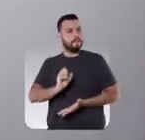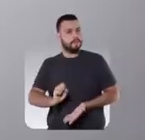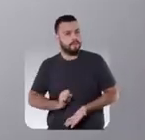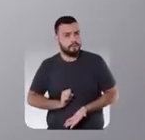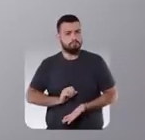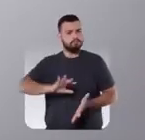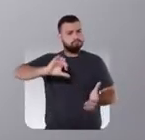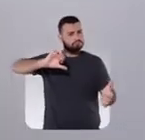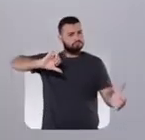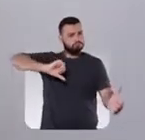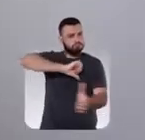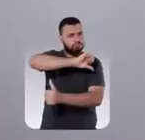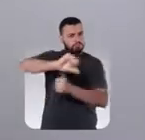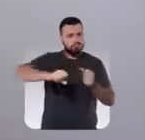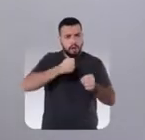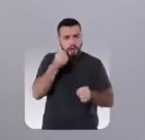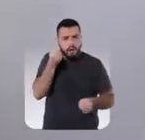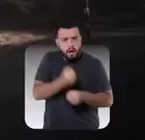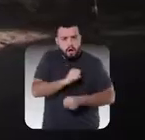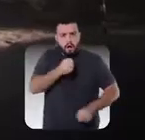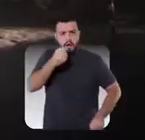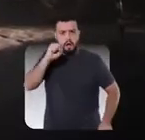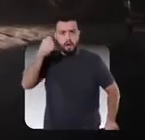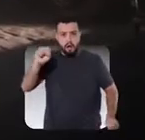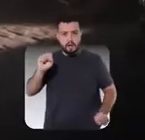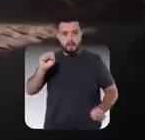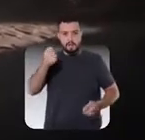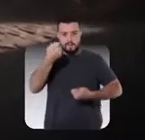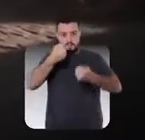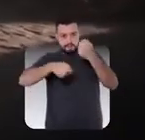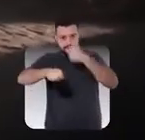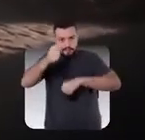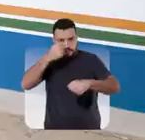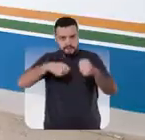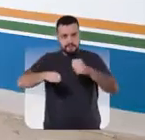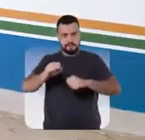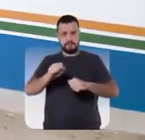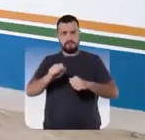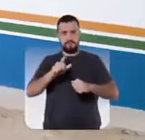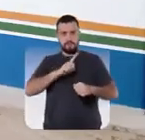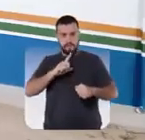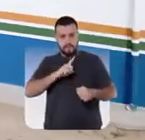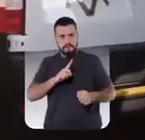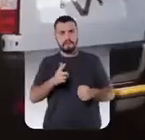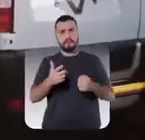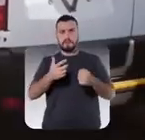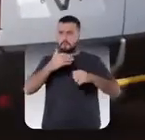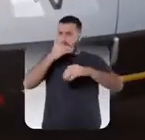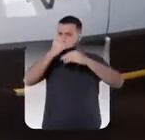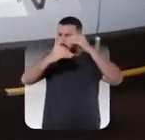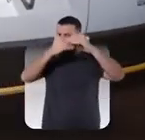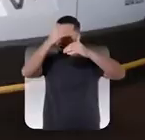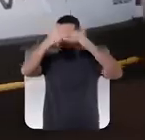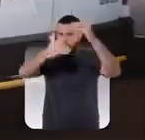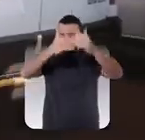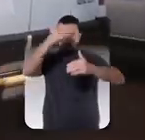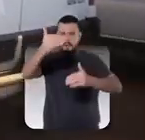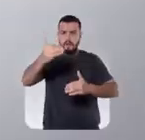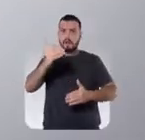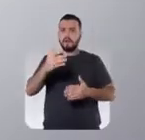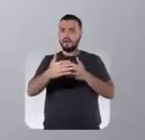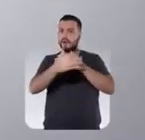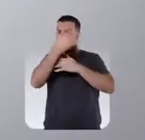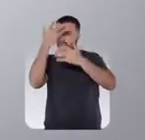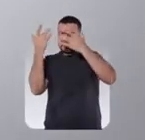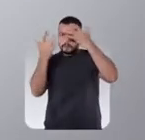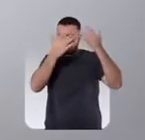grande transformação. A gestão de Dr. Eric e Celso Henrique assumiu o desafio e trouxe grandes melhorias, dando ao balsense uma